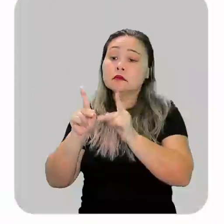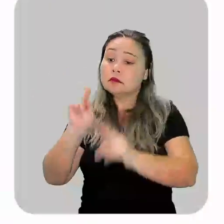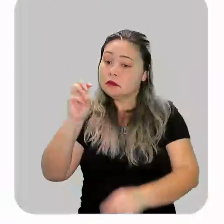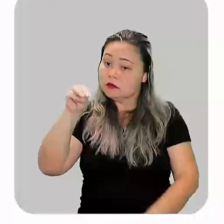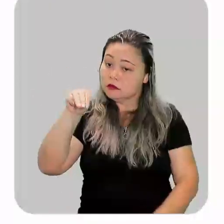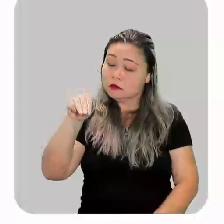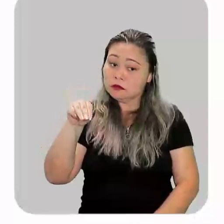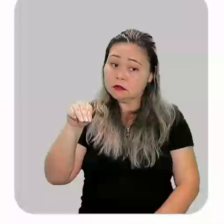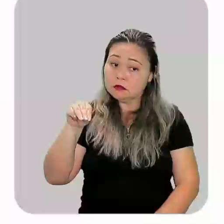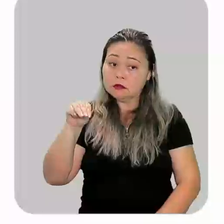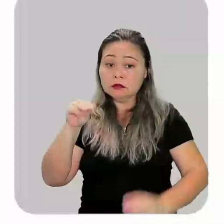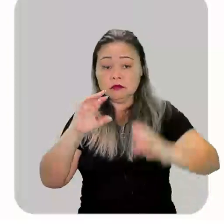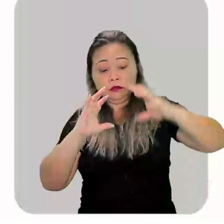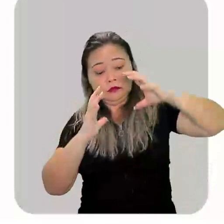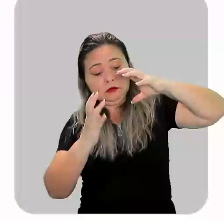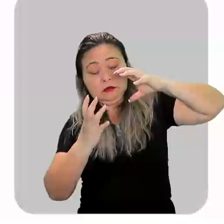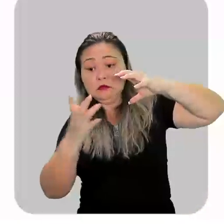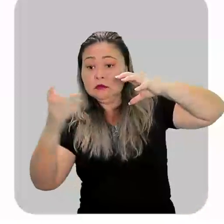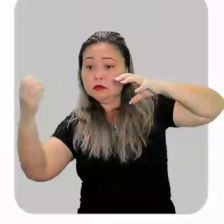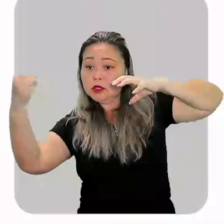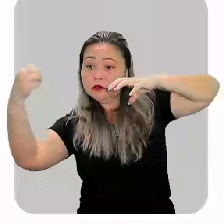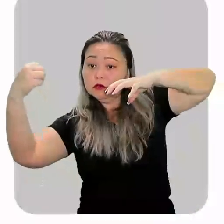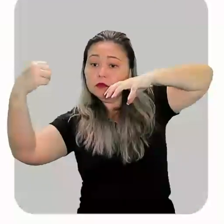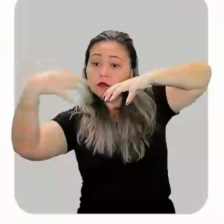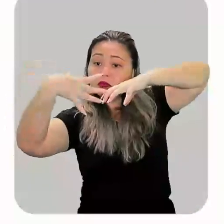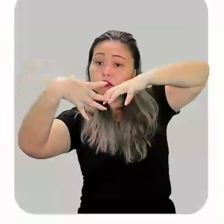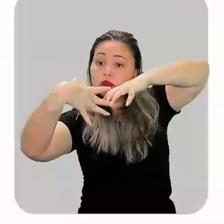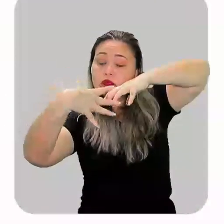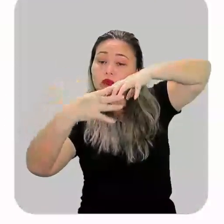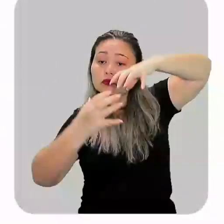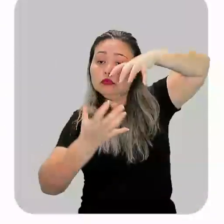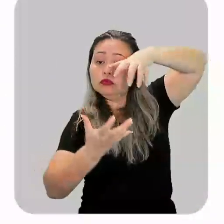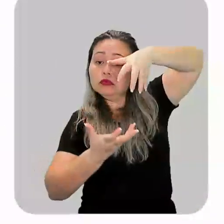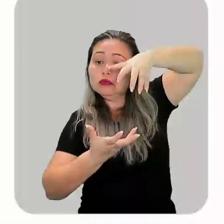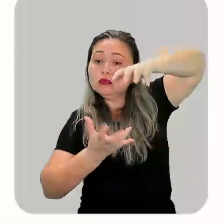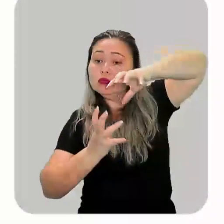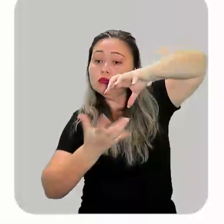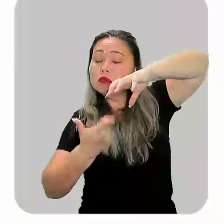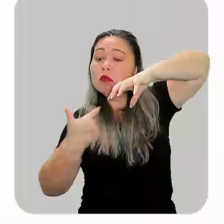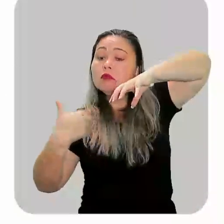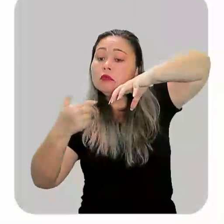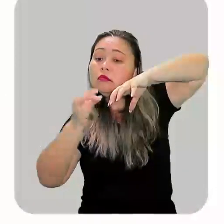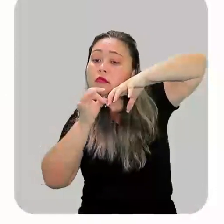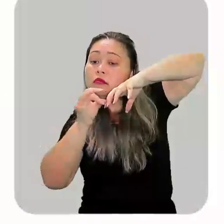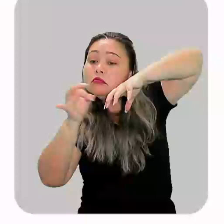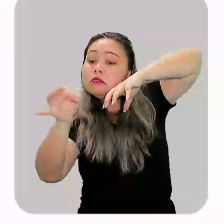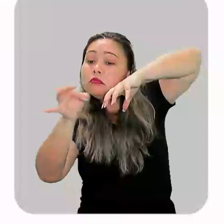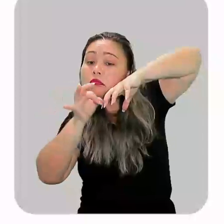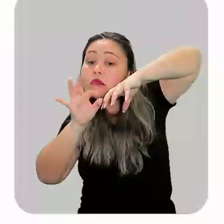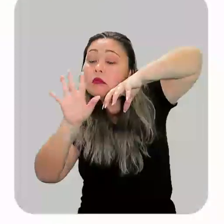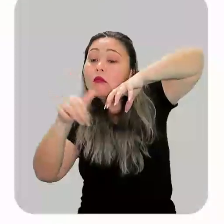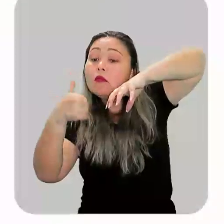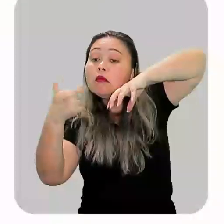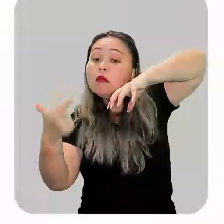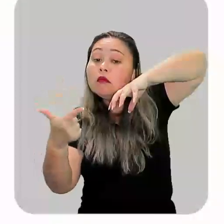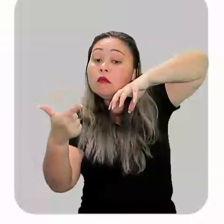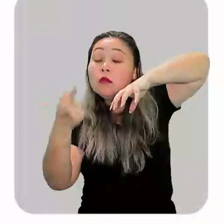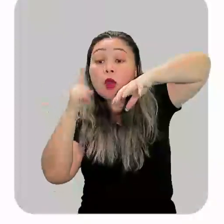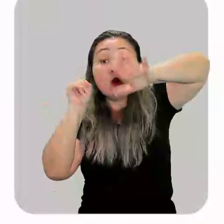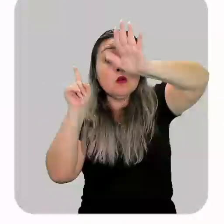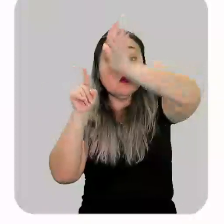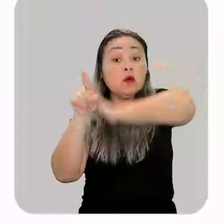quilômetros entre o asteroide e a Terra corresponde a... Então, olha